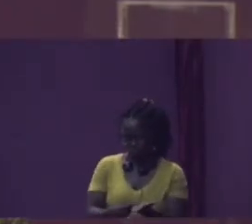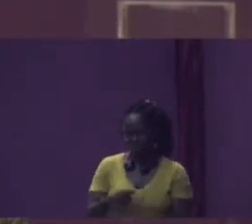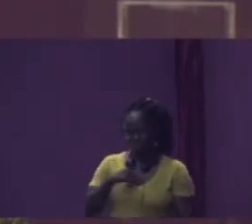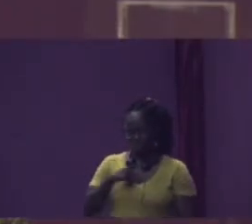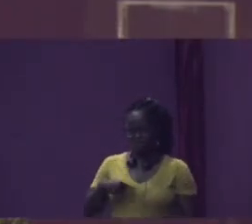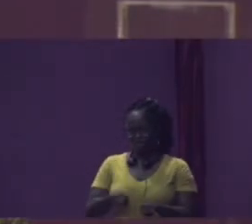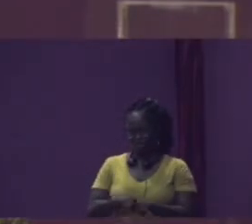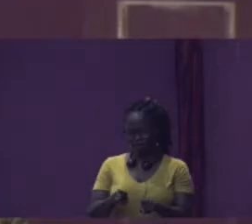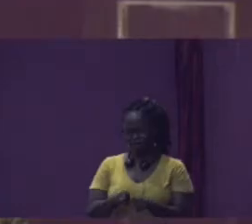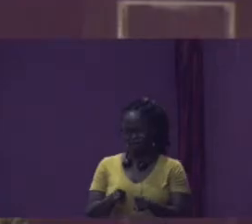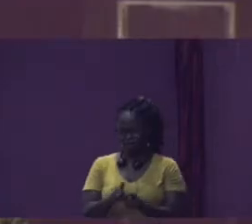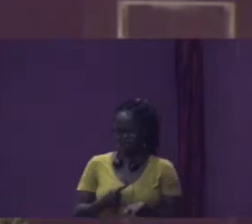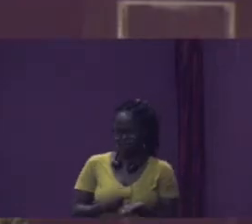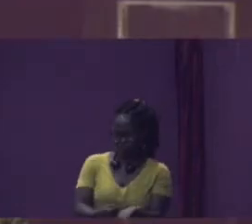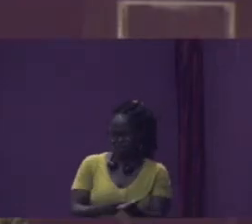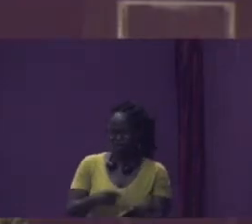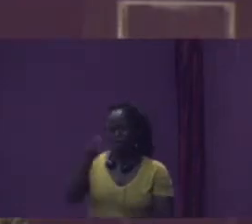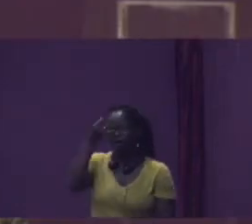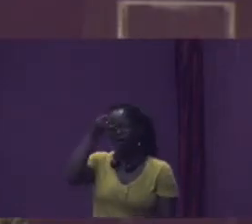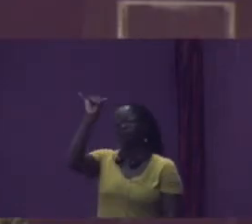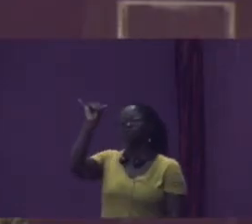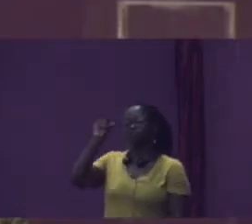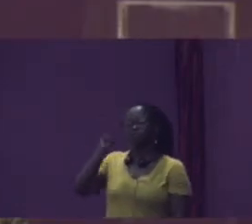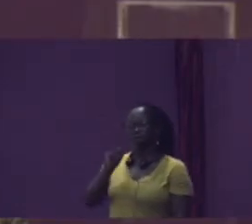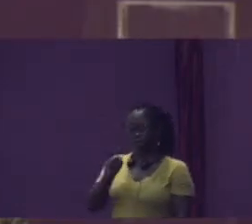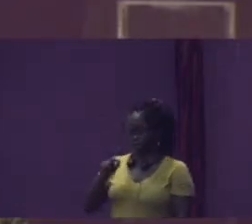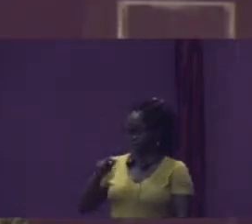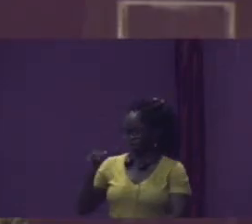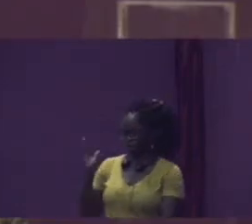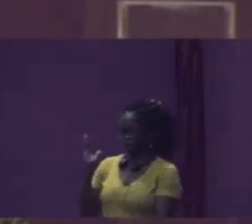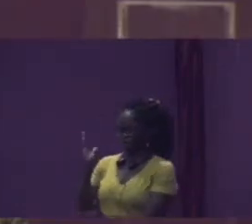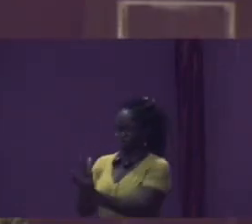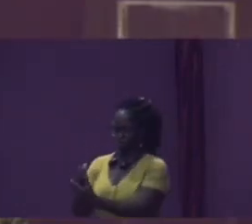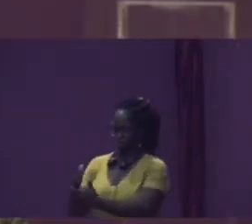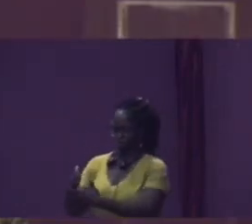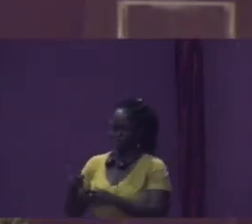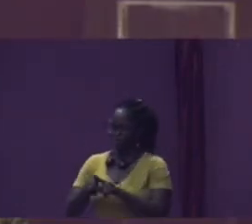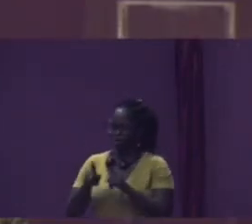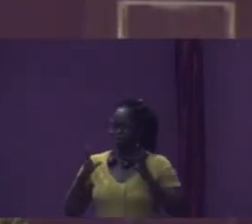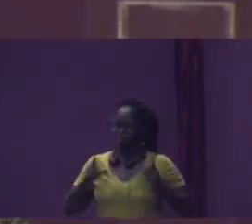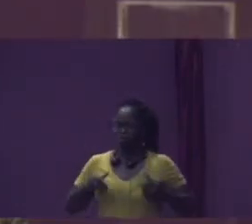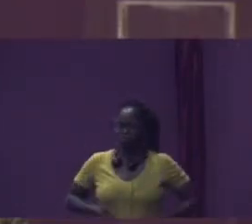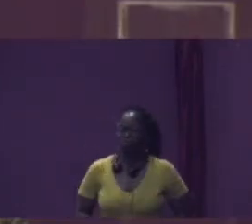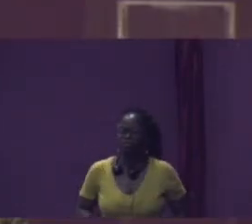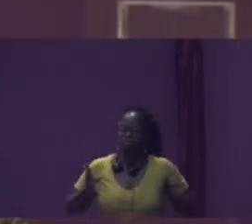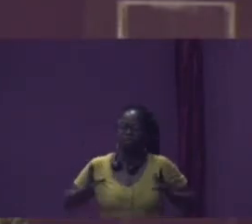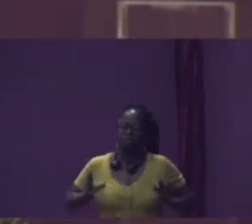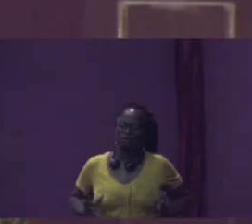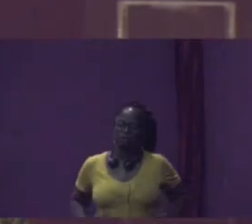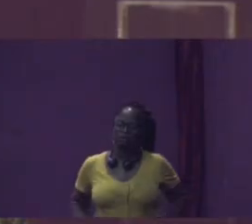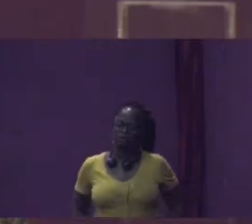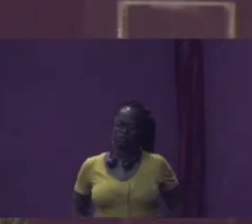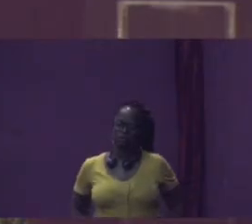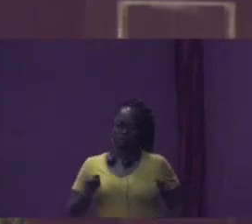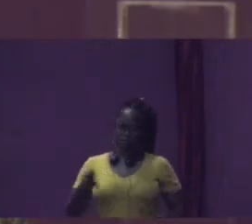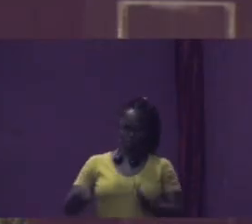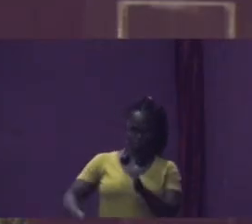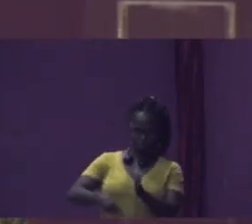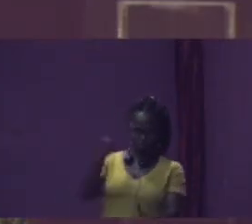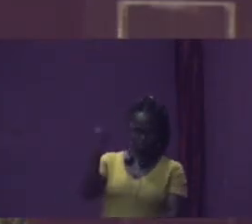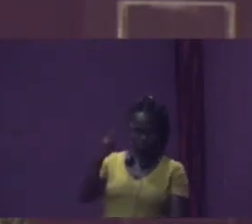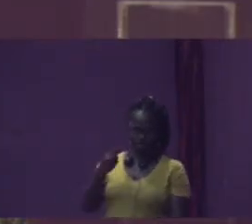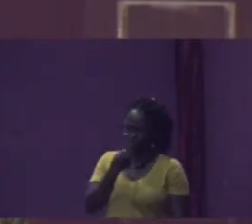também dos litígios, né, para evitar processos de nascimento limpo e ordenado. Se a cesariana não fosse de